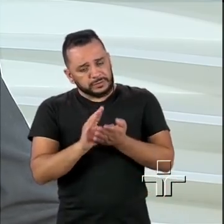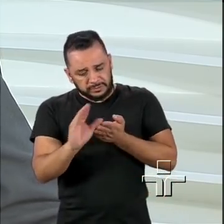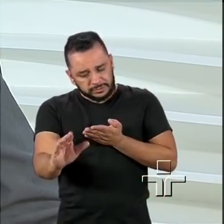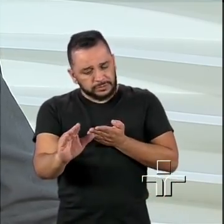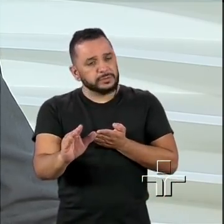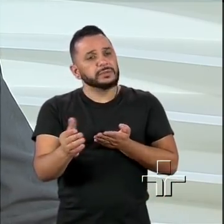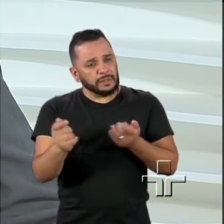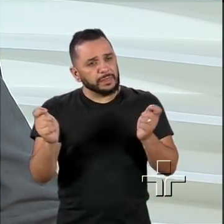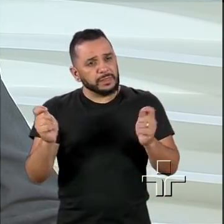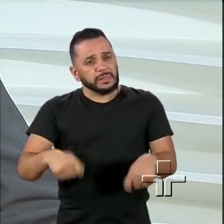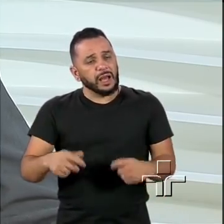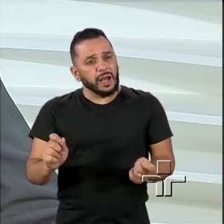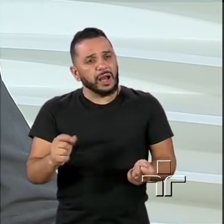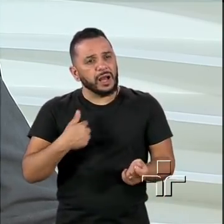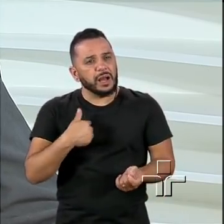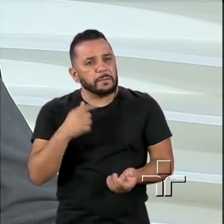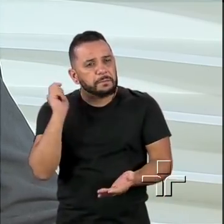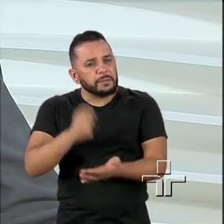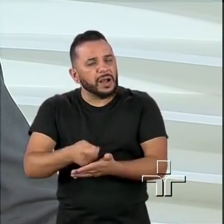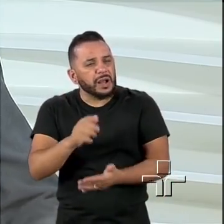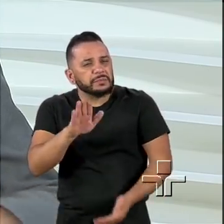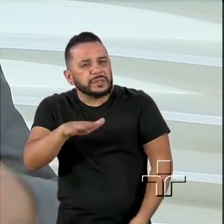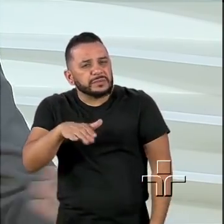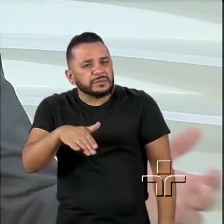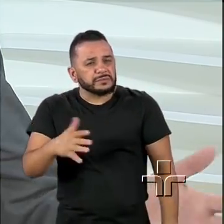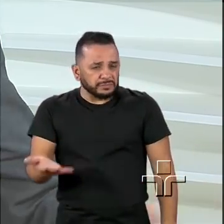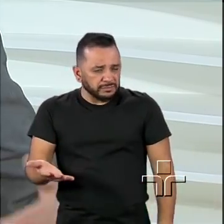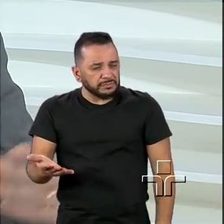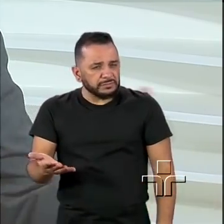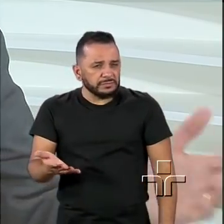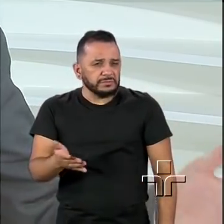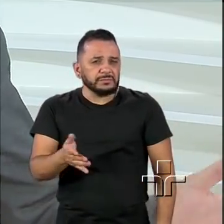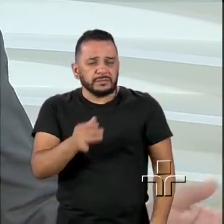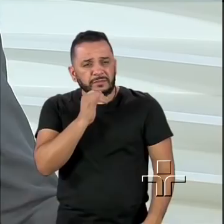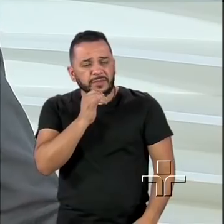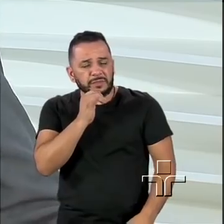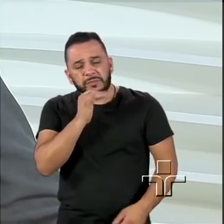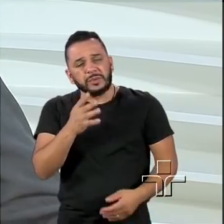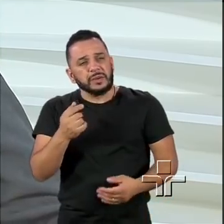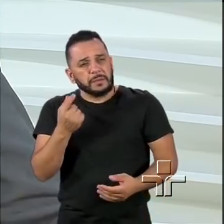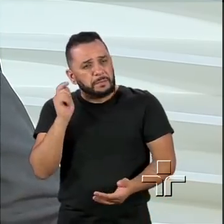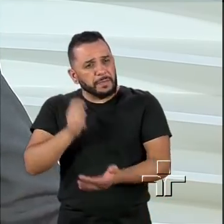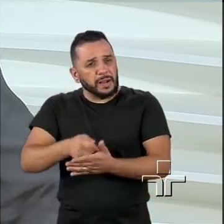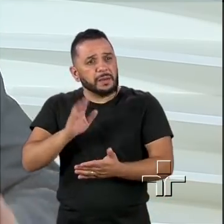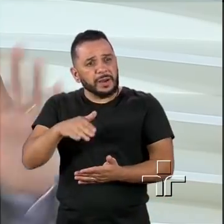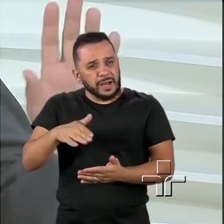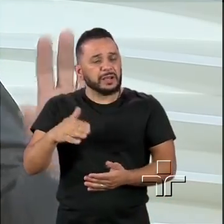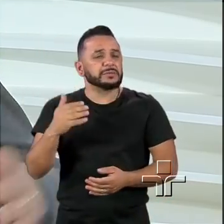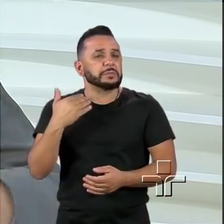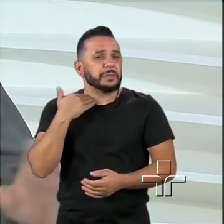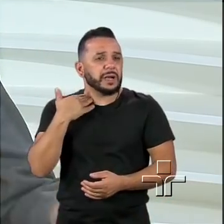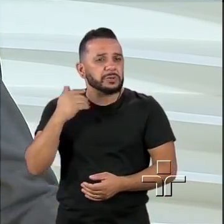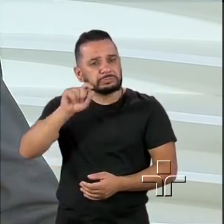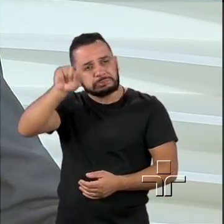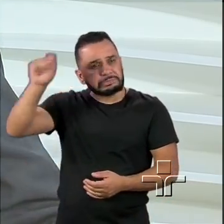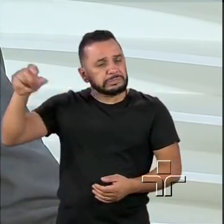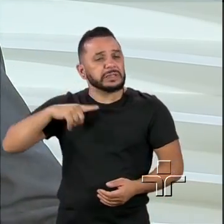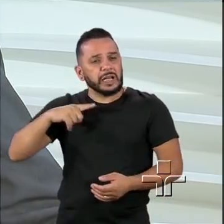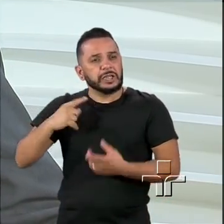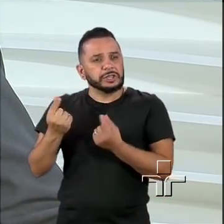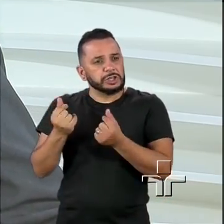possa tomar, num custo baixíssimo no cenário internacional, seja com os BRICS, seja, enfim, com os bancos que têm recursos